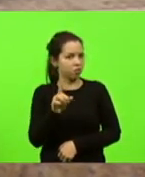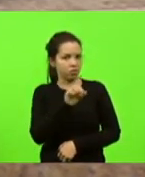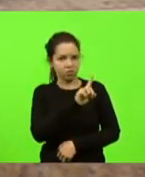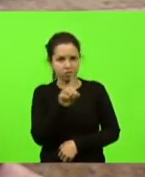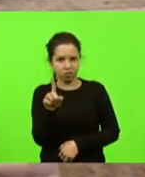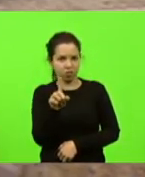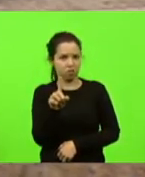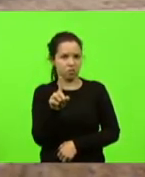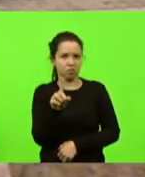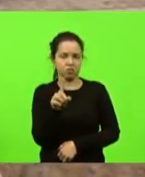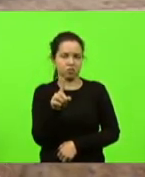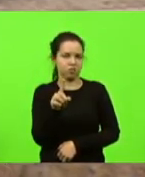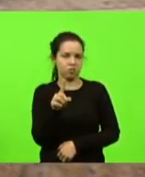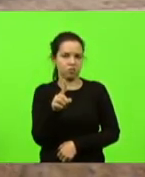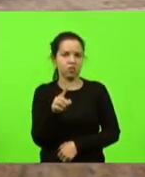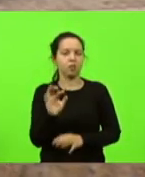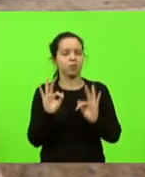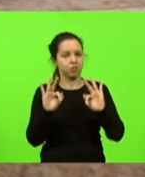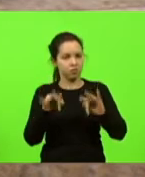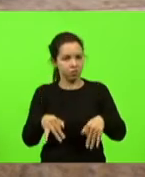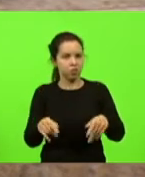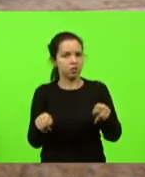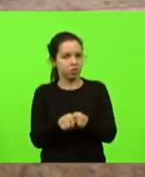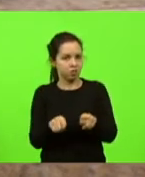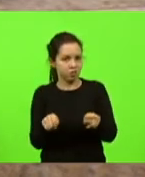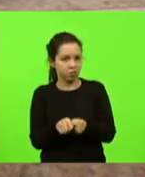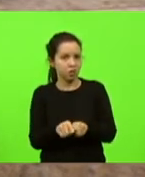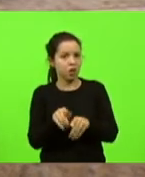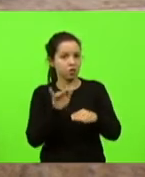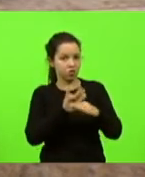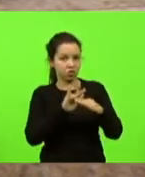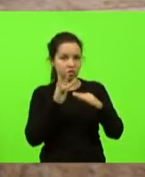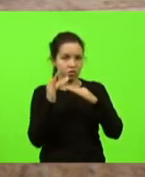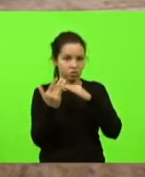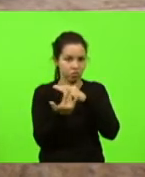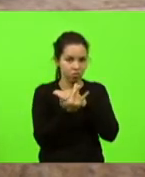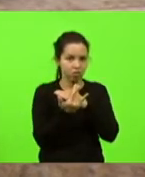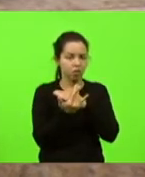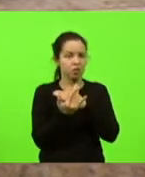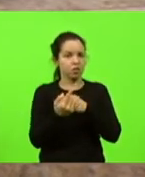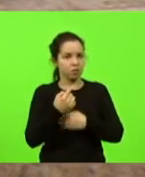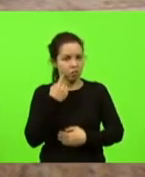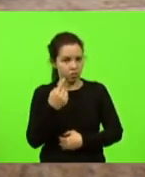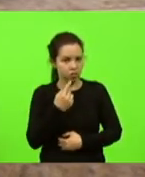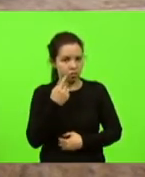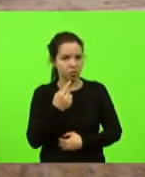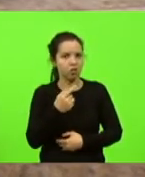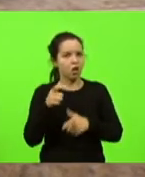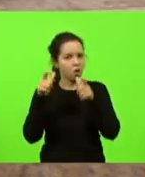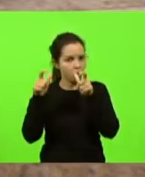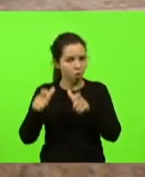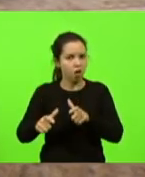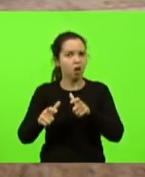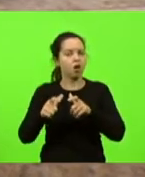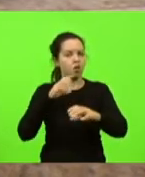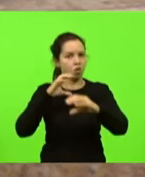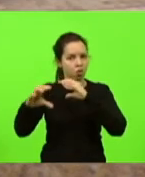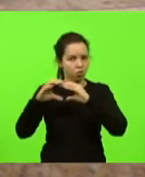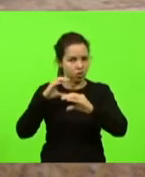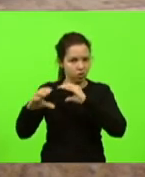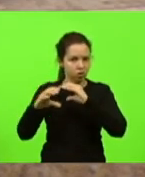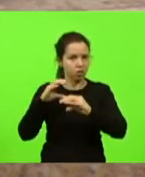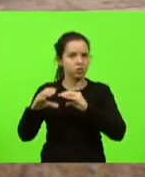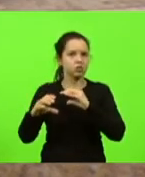injustos. E, para finalizar, dizer que as redes sociais, senhores deputados, é um veículo de comunicação,